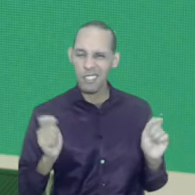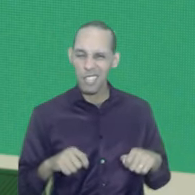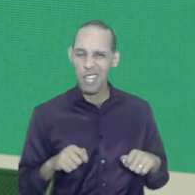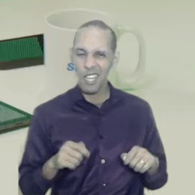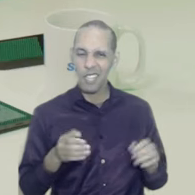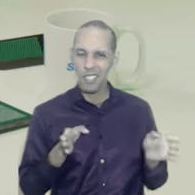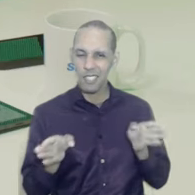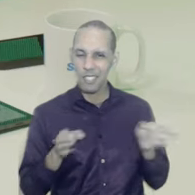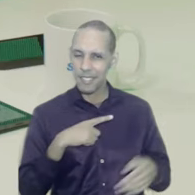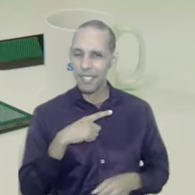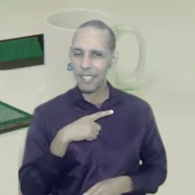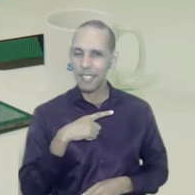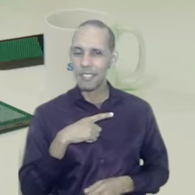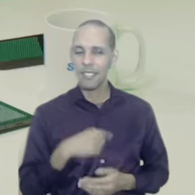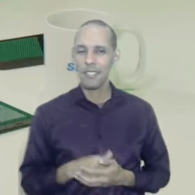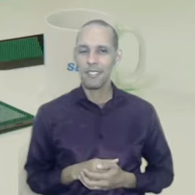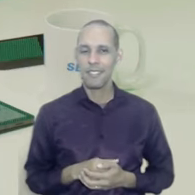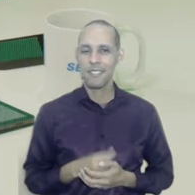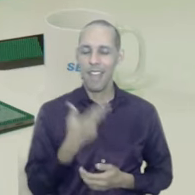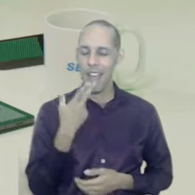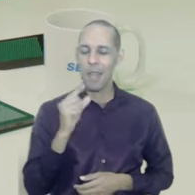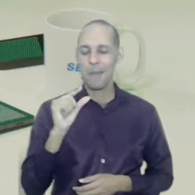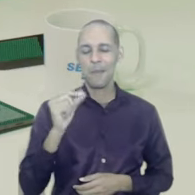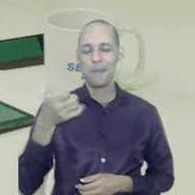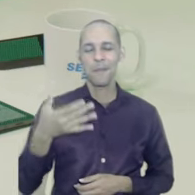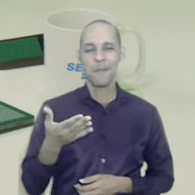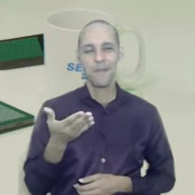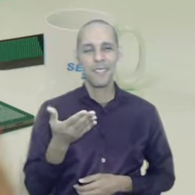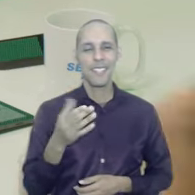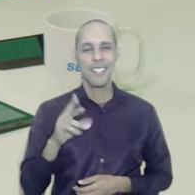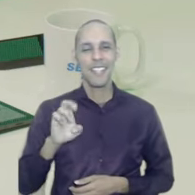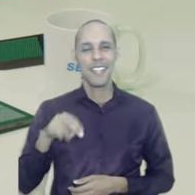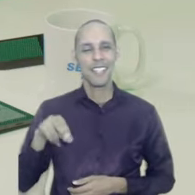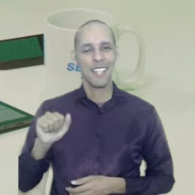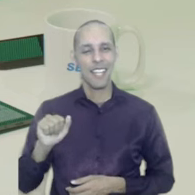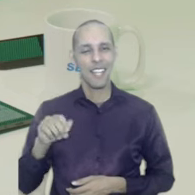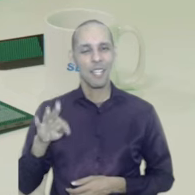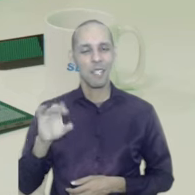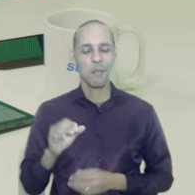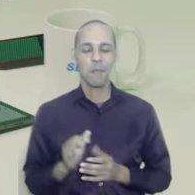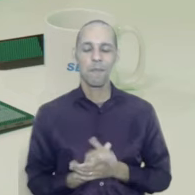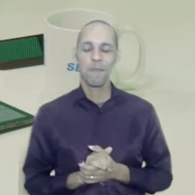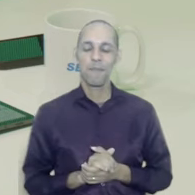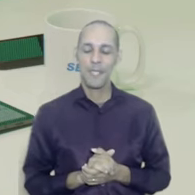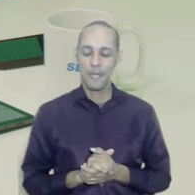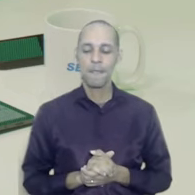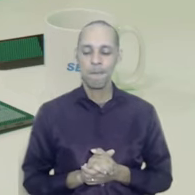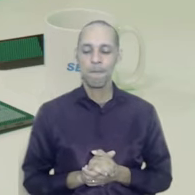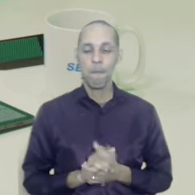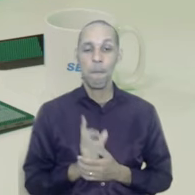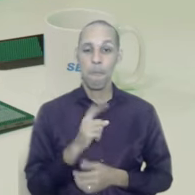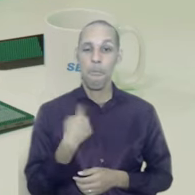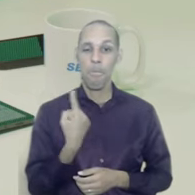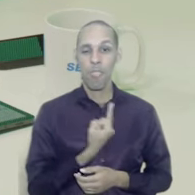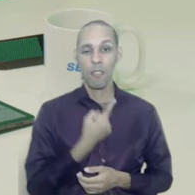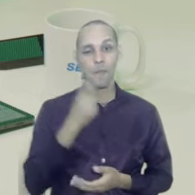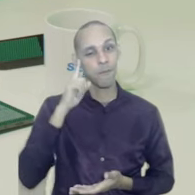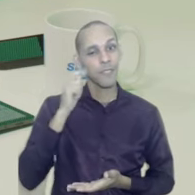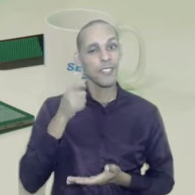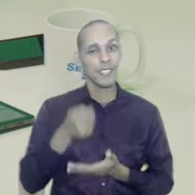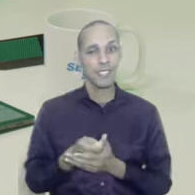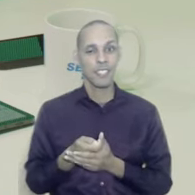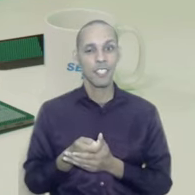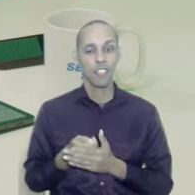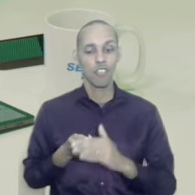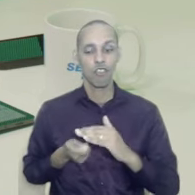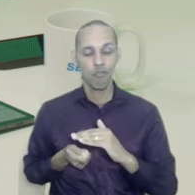produtor pode falar um pouquinho o Renato por favor tá bom ah nós resolvemos investir entrar no